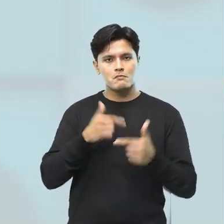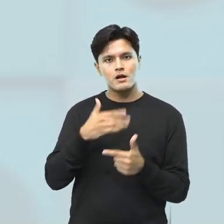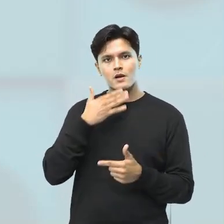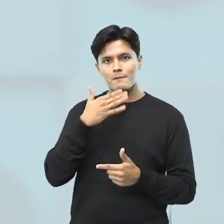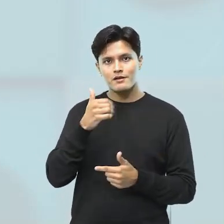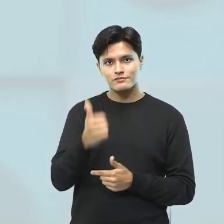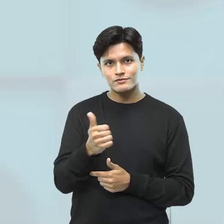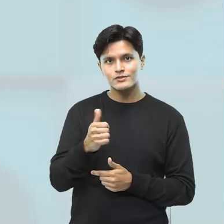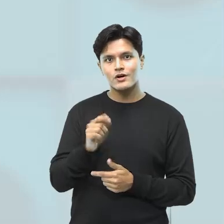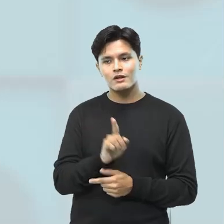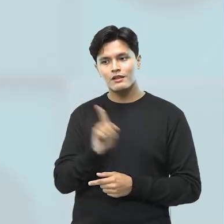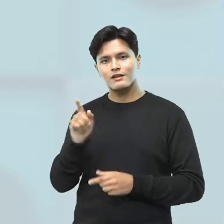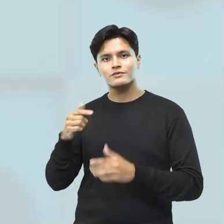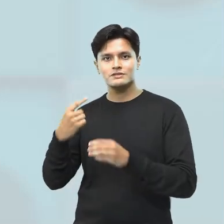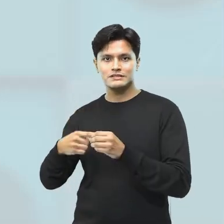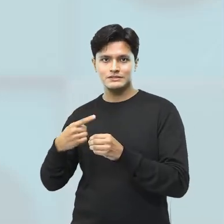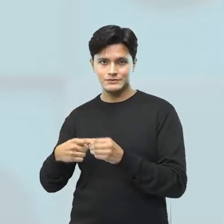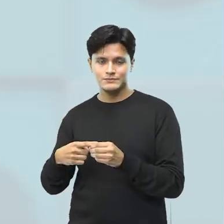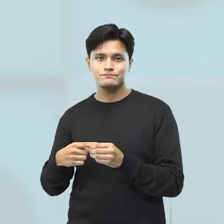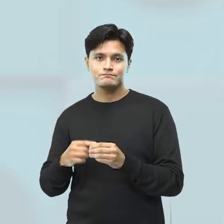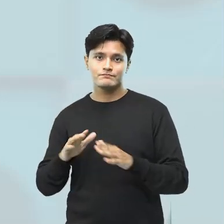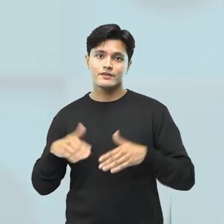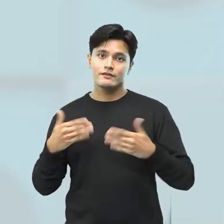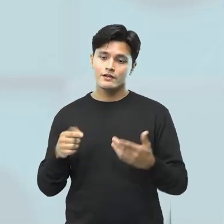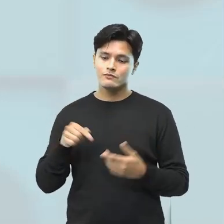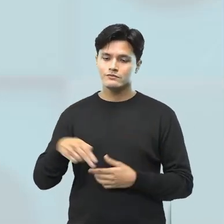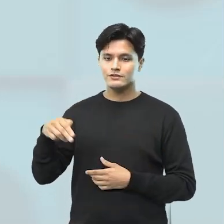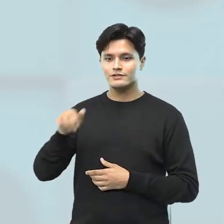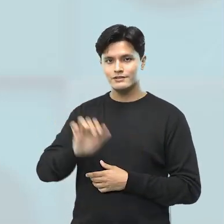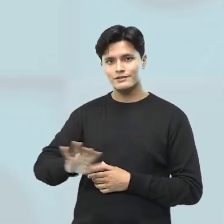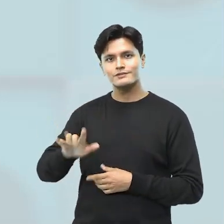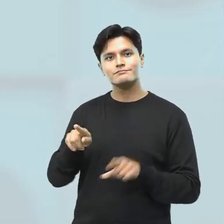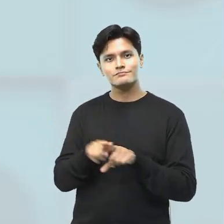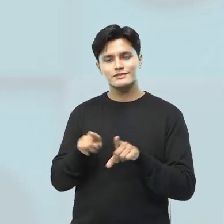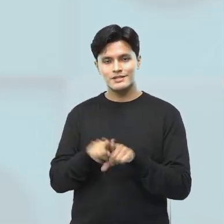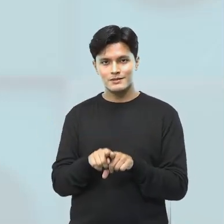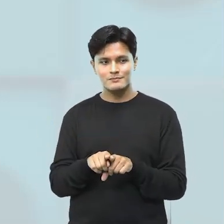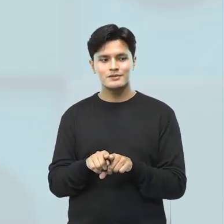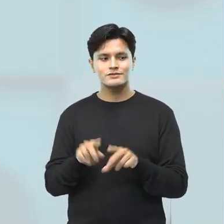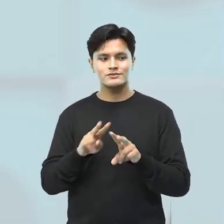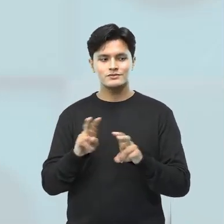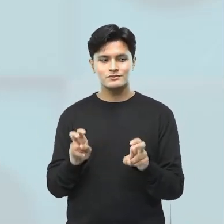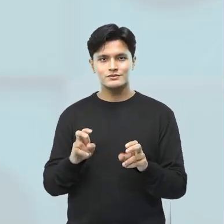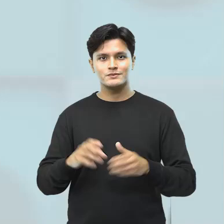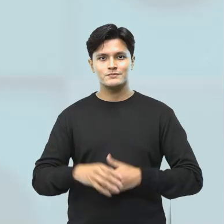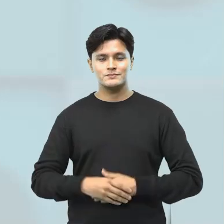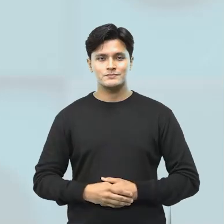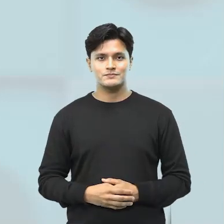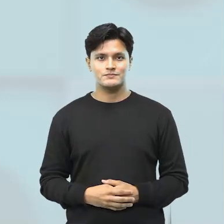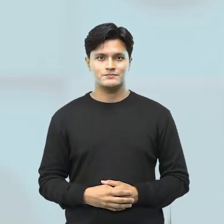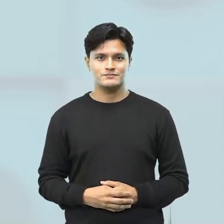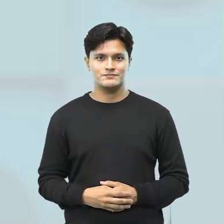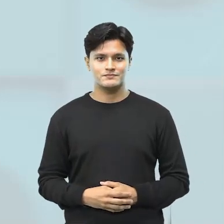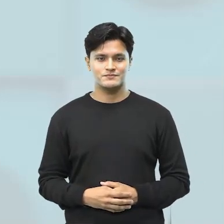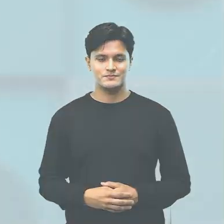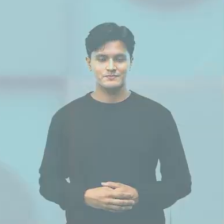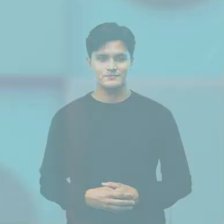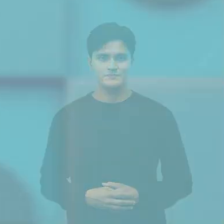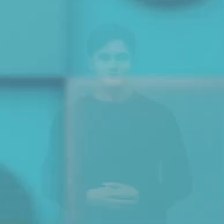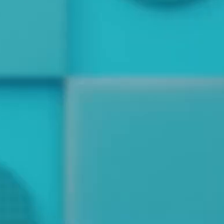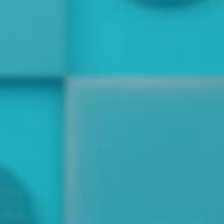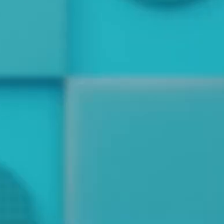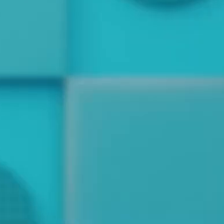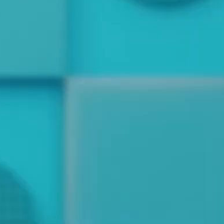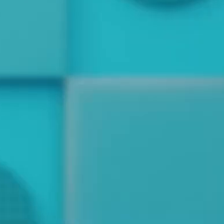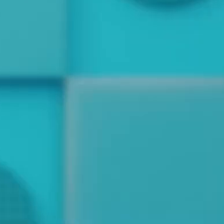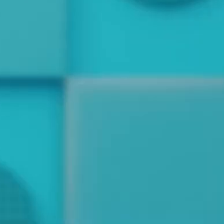que eles viviam lá no interior. Então, no Nordeste acontecia essa mesma coisa, né? A questão do trabalho, as condições geográficas, né? Um pouco